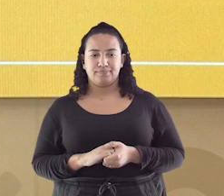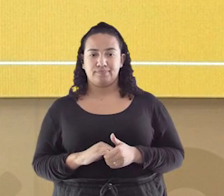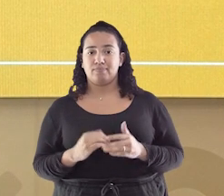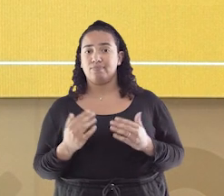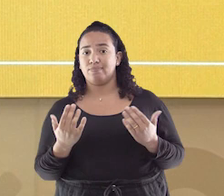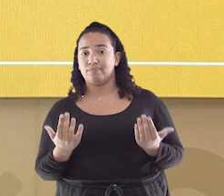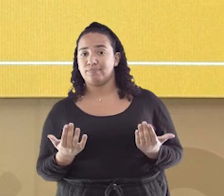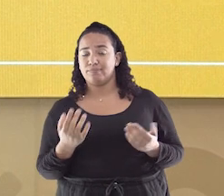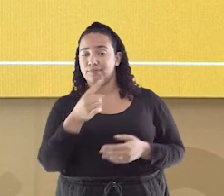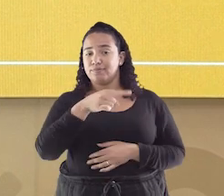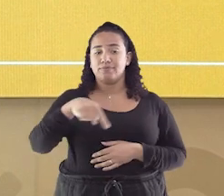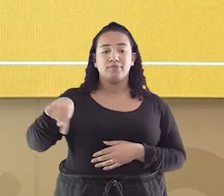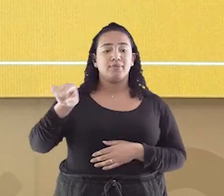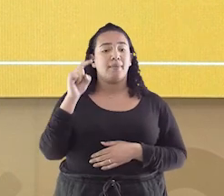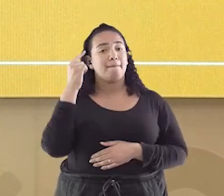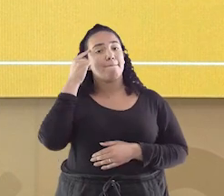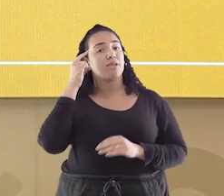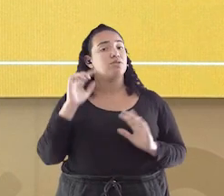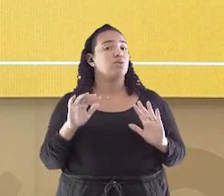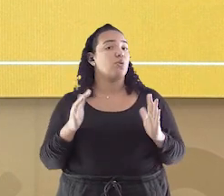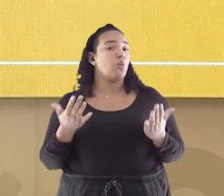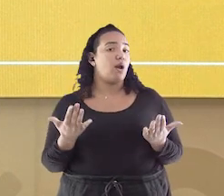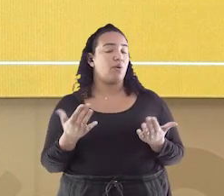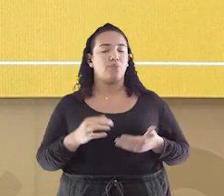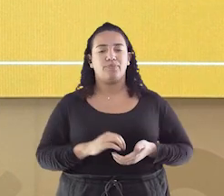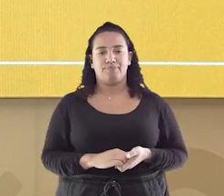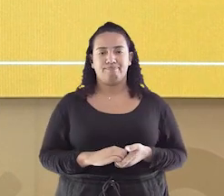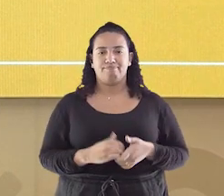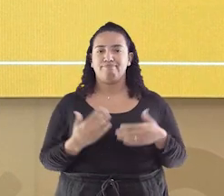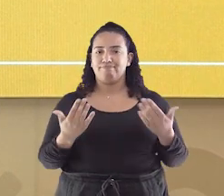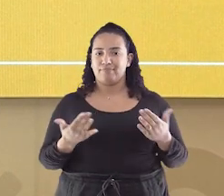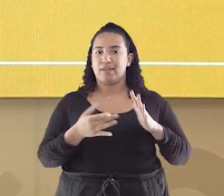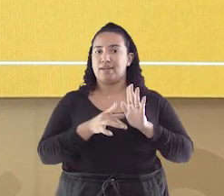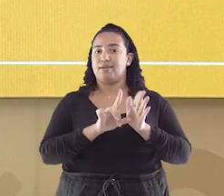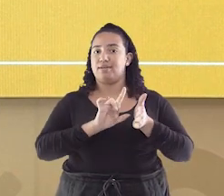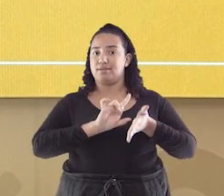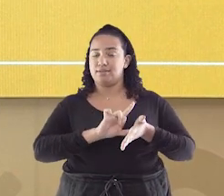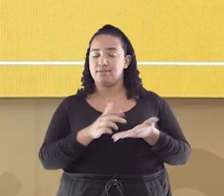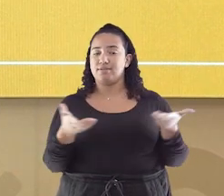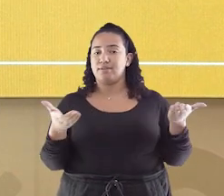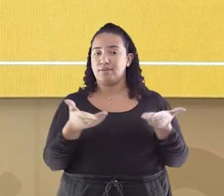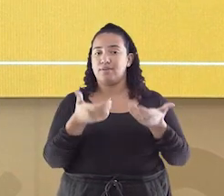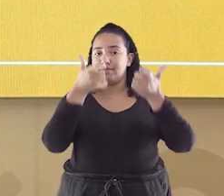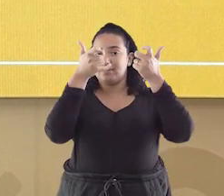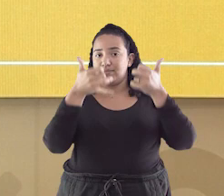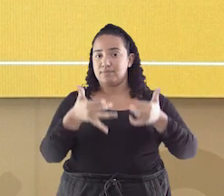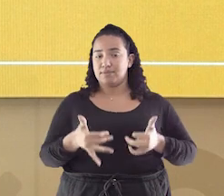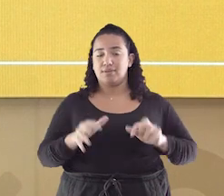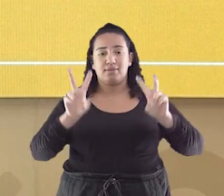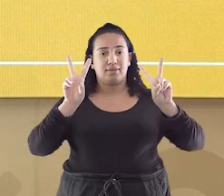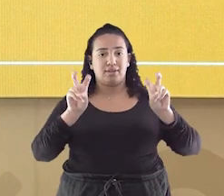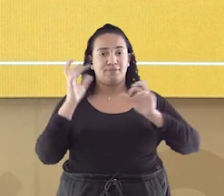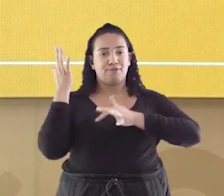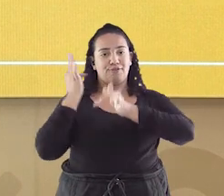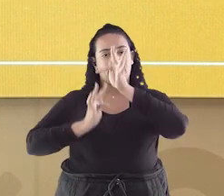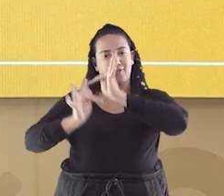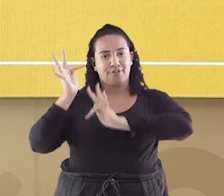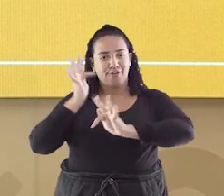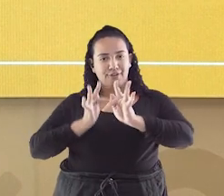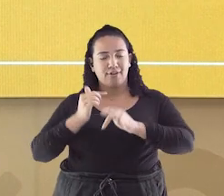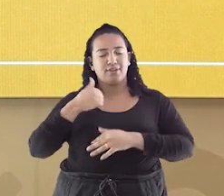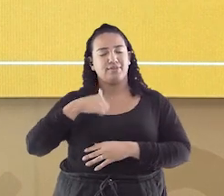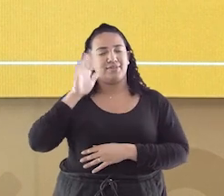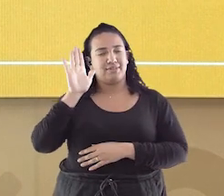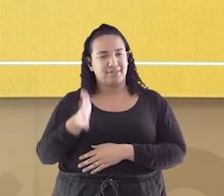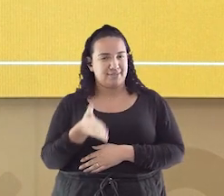E aí, em quais lendas vocês pensaram? Antes de entender mais sobre as lendas, vamos falar um pouquinho sobre folclore? Tenho